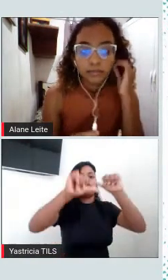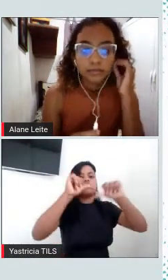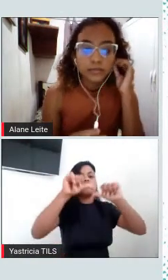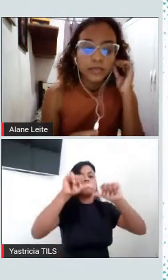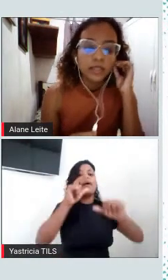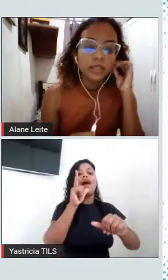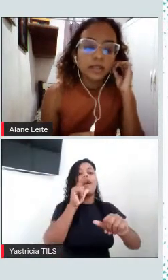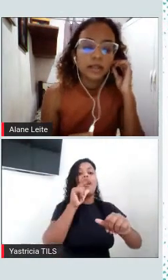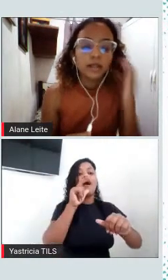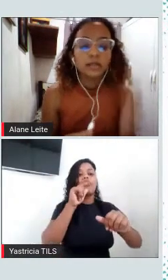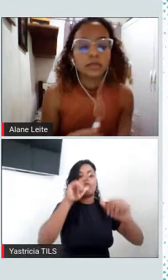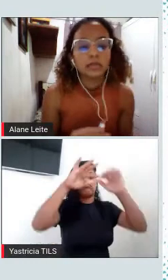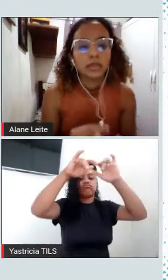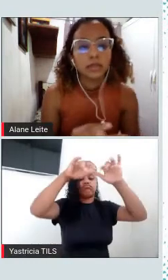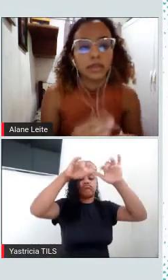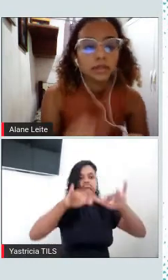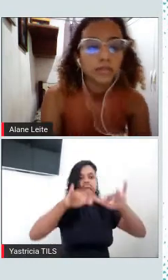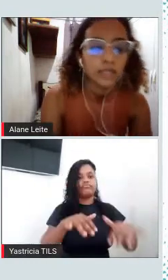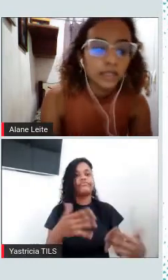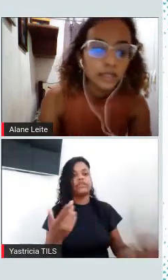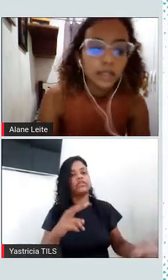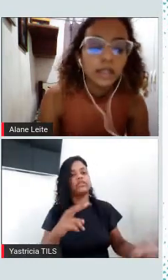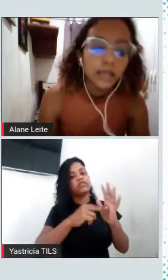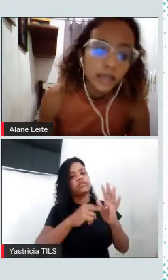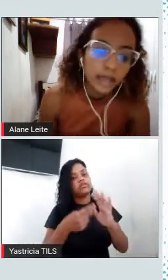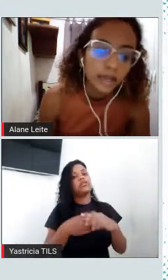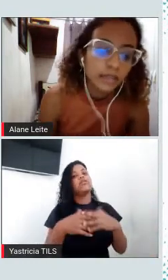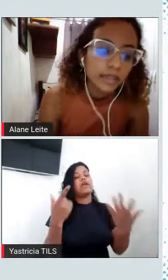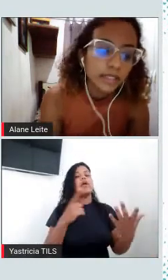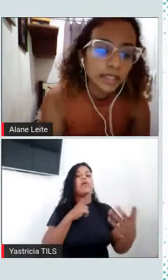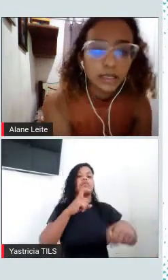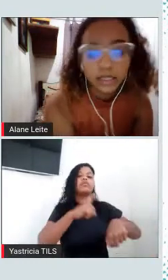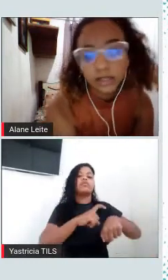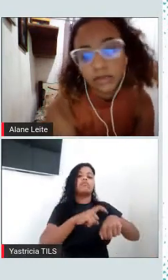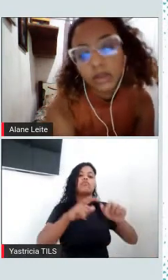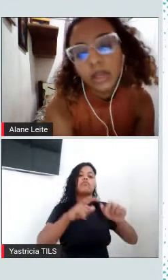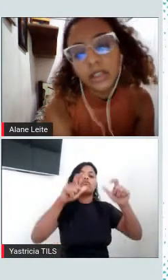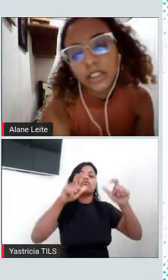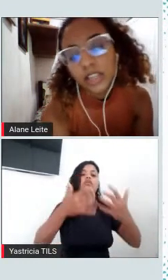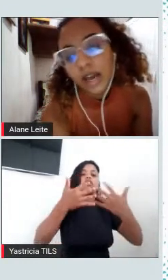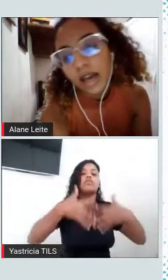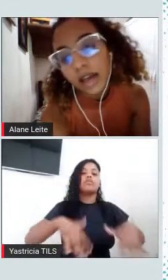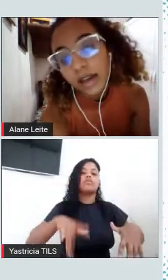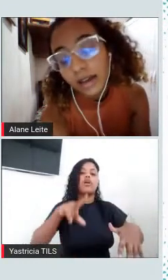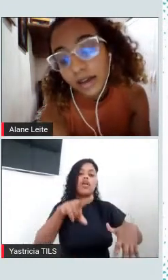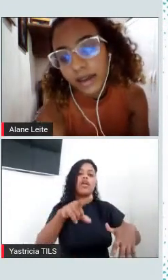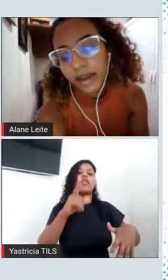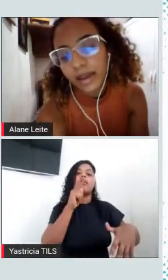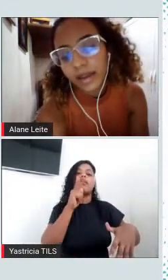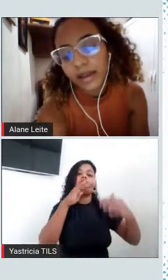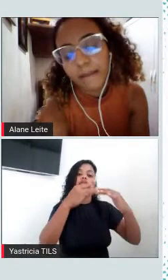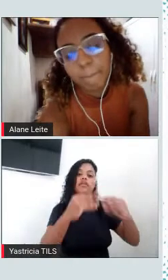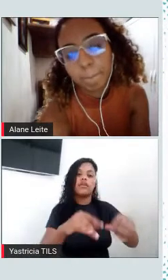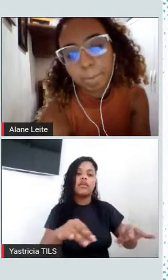líquido. Então, numa temperatura ambiente, ele vai ser líquido.